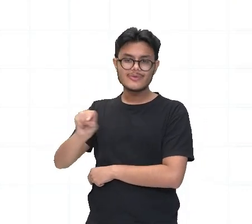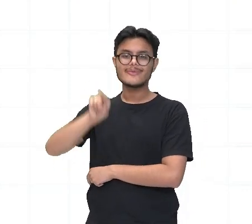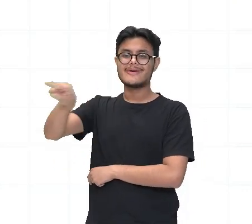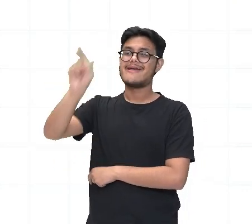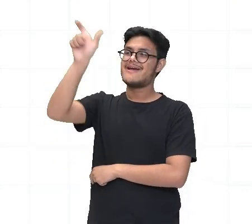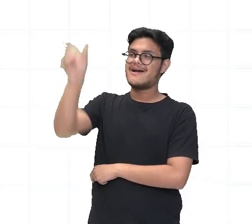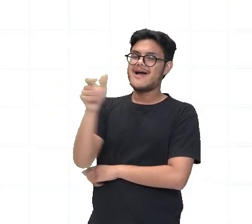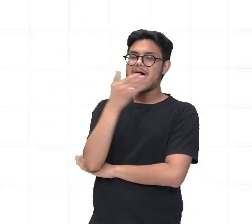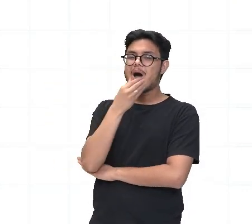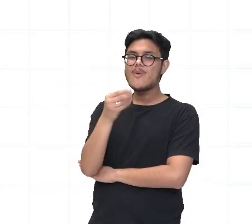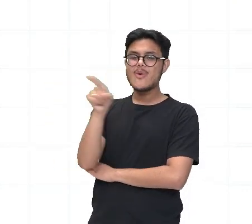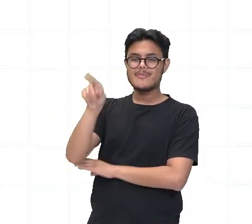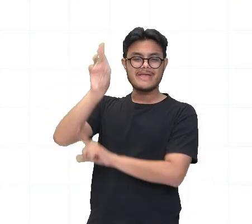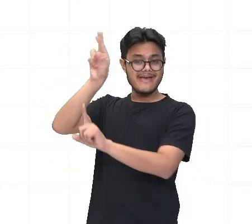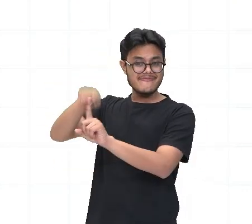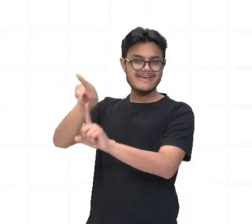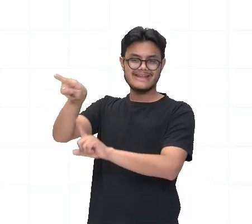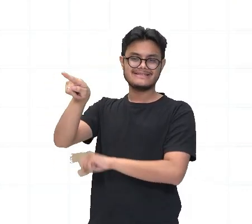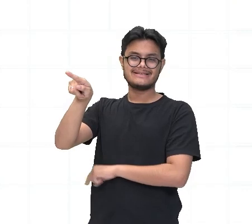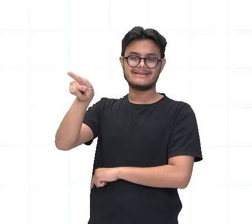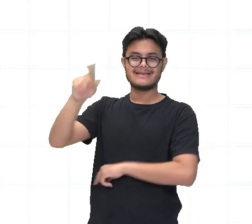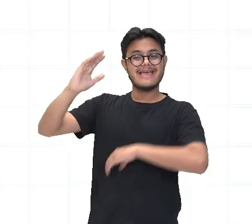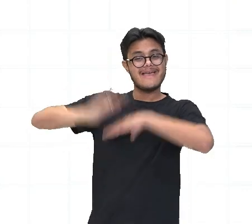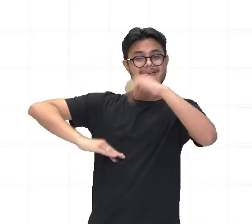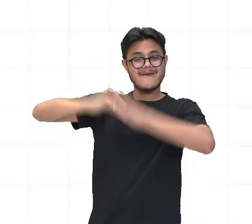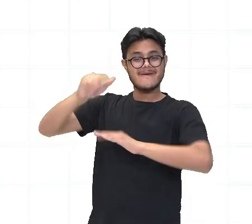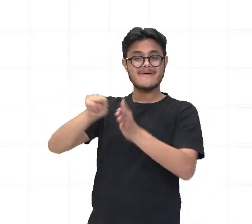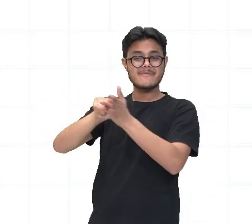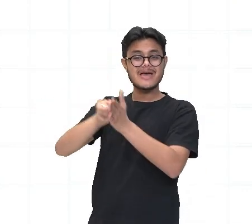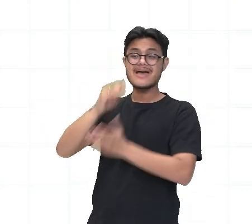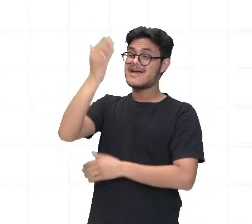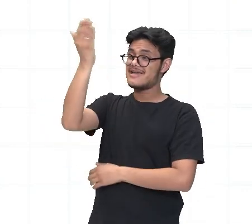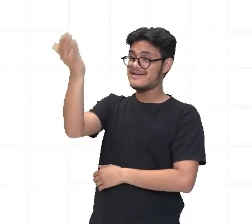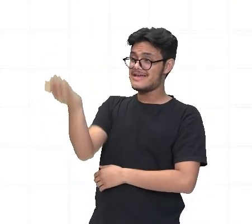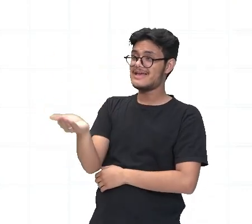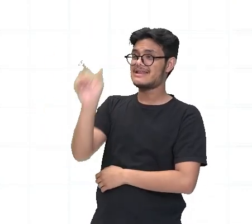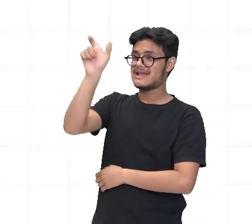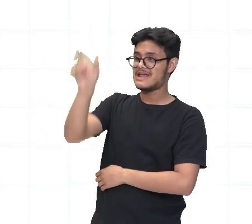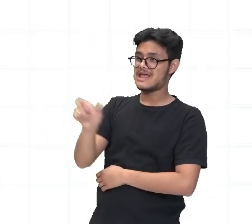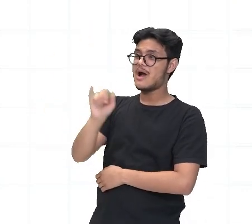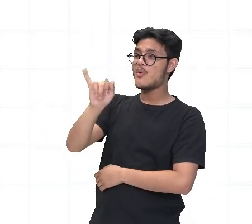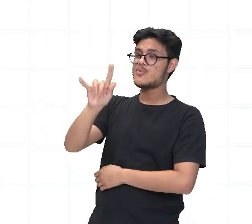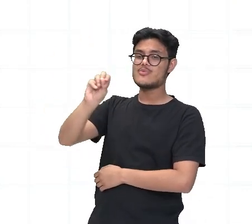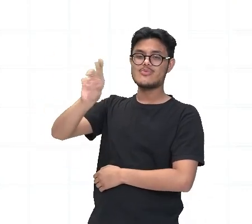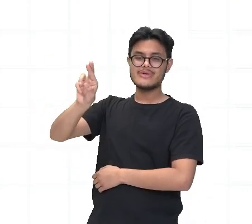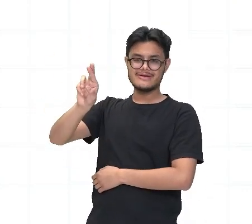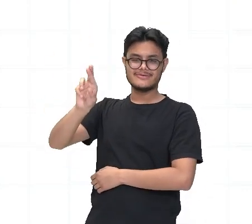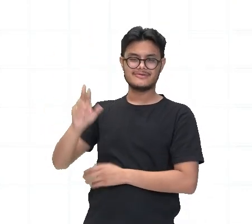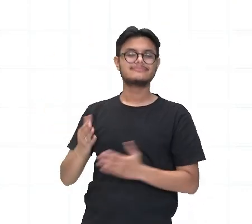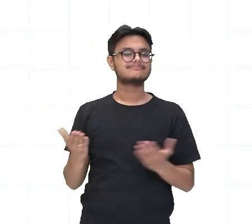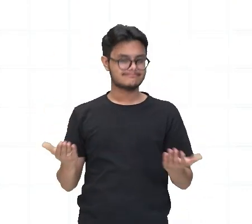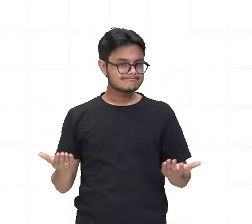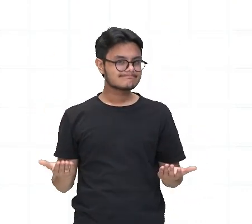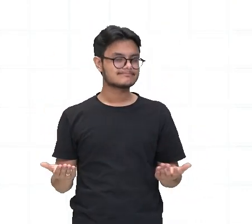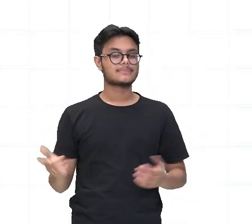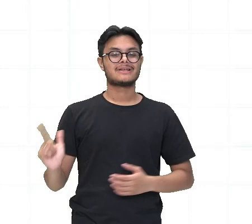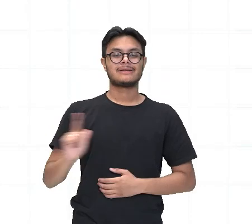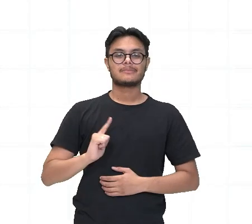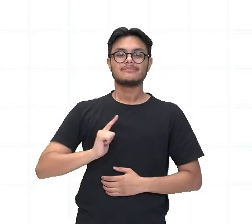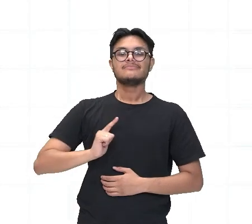fazer referência ao arqueólogo, ao Igor Rodrigues. Então, a gente já tem aí a